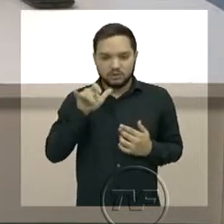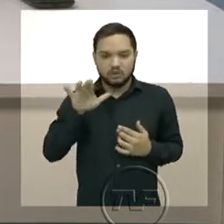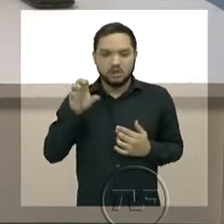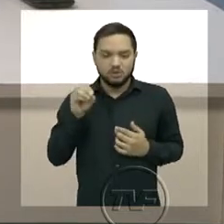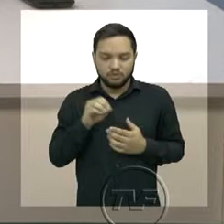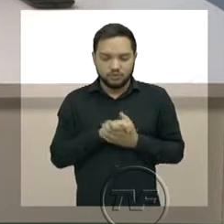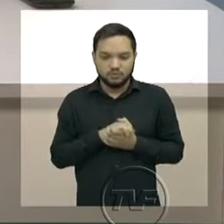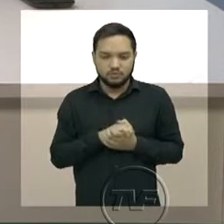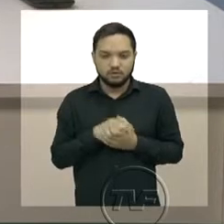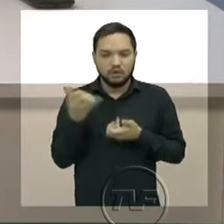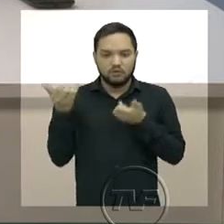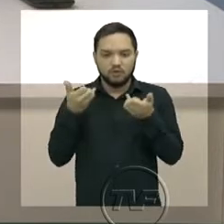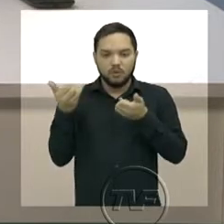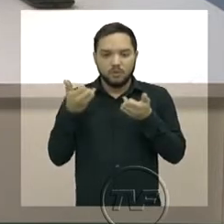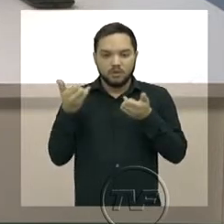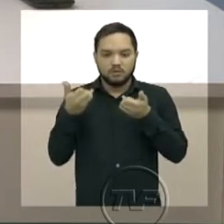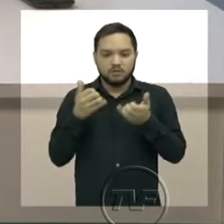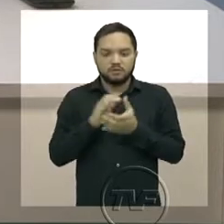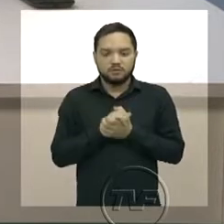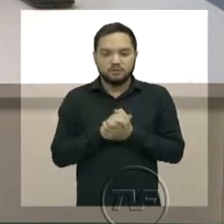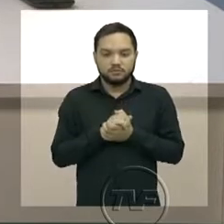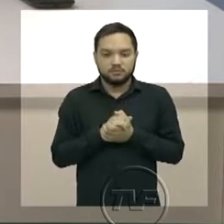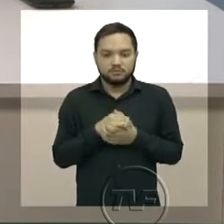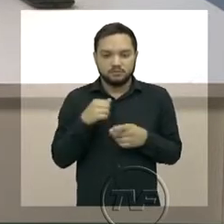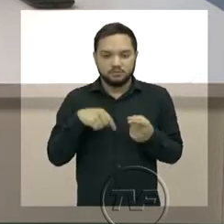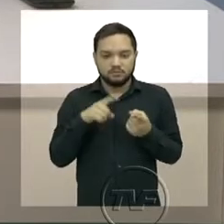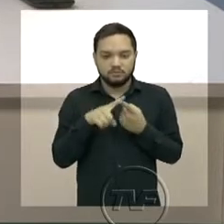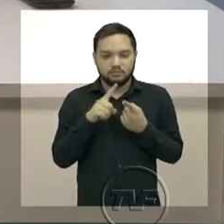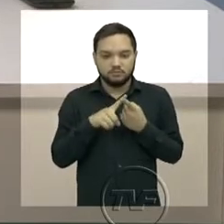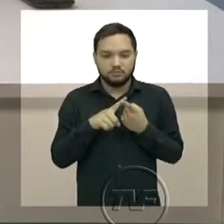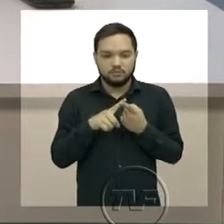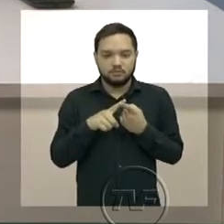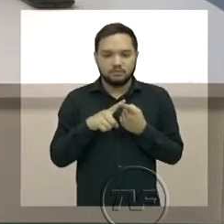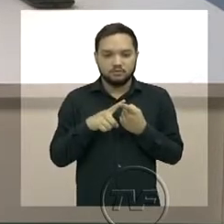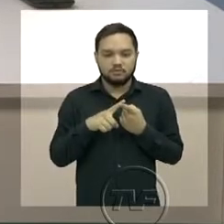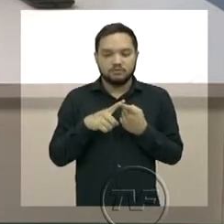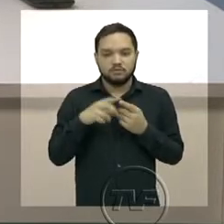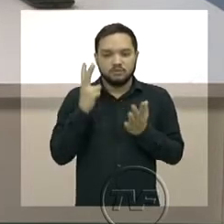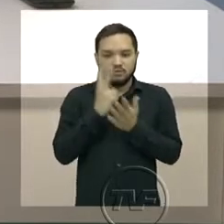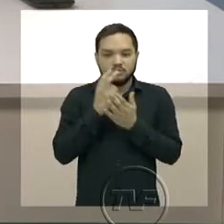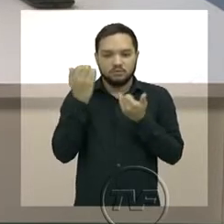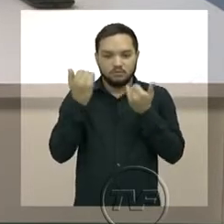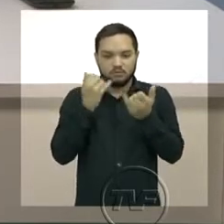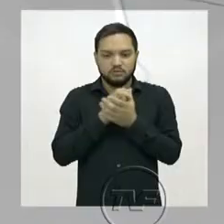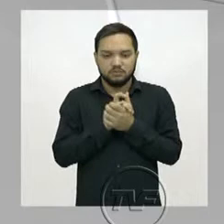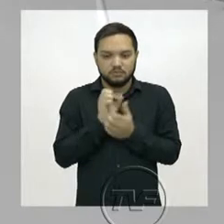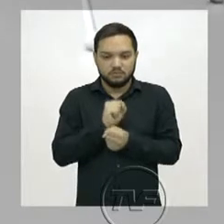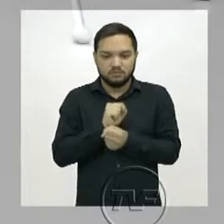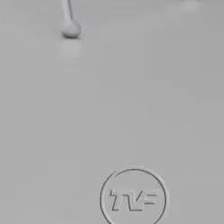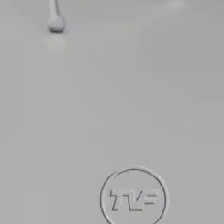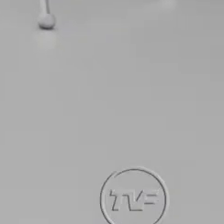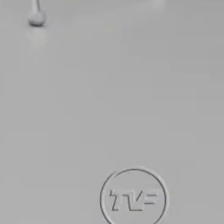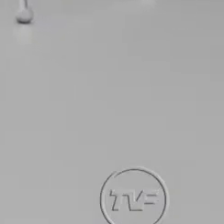algumas informações, notícias que nós vamos trazer aqui também, para deixar você sempre bem informado e bem informada. Até daqui a pouquinho.